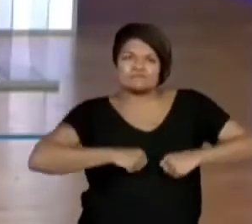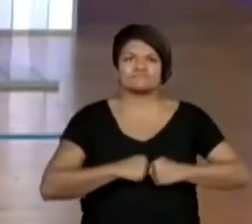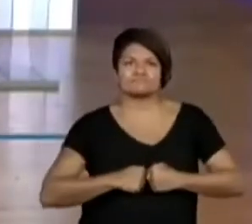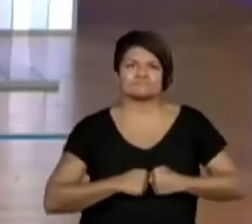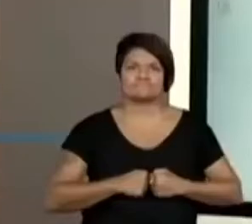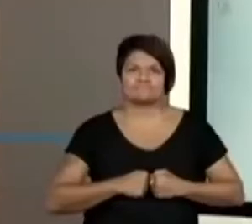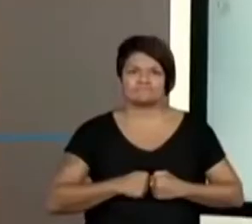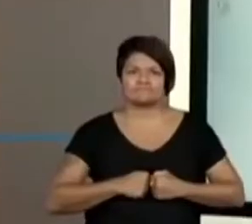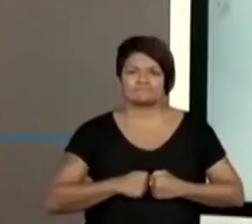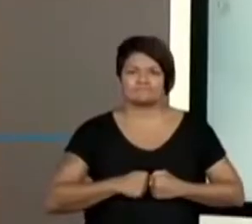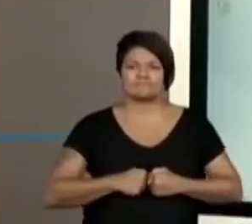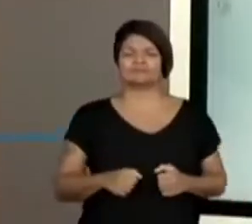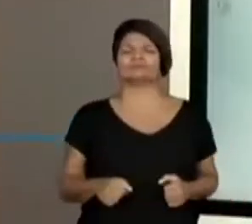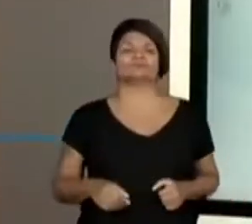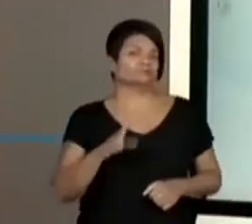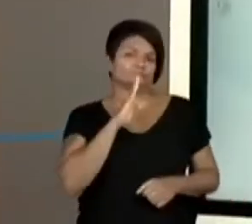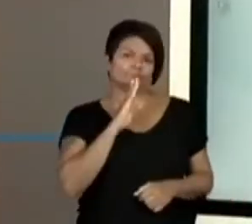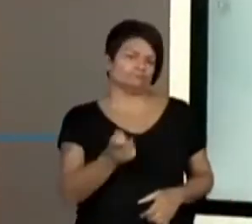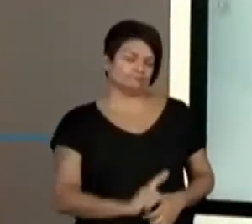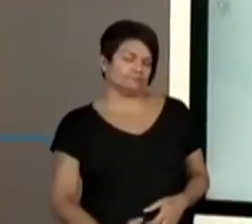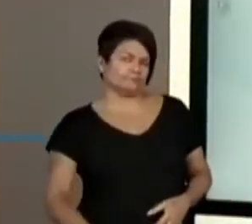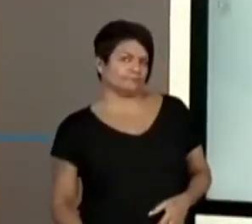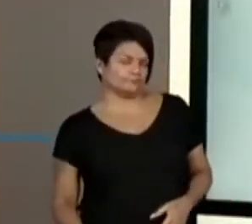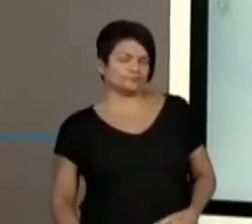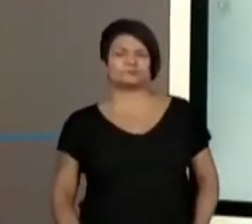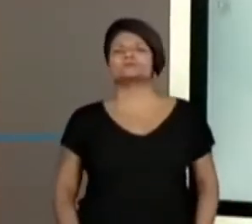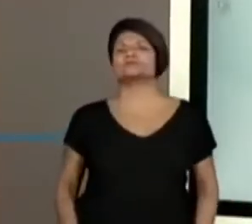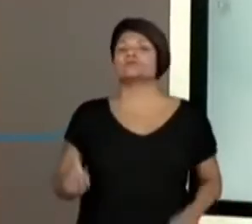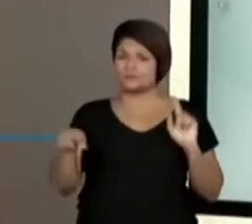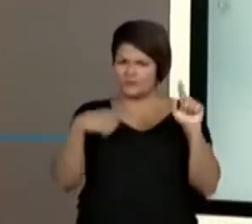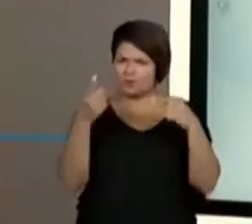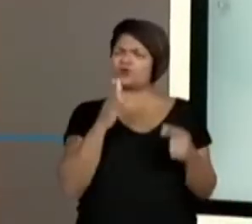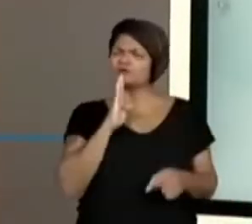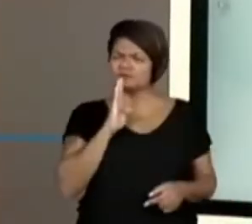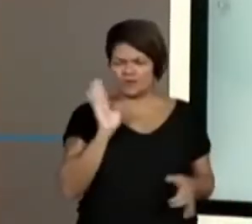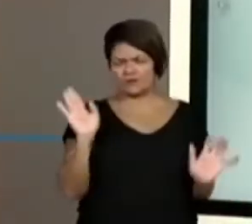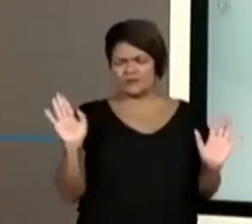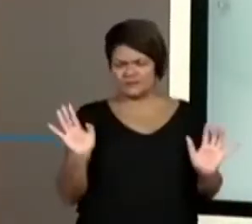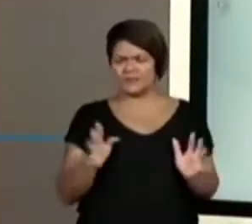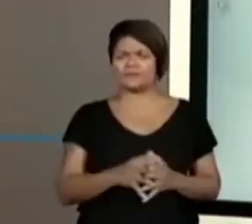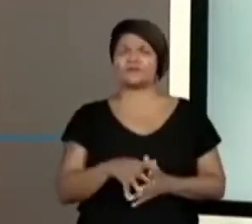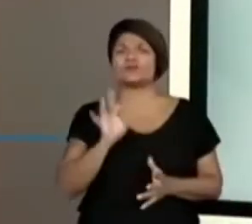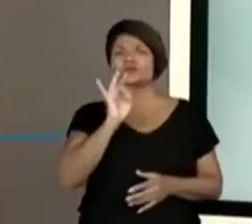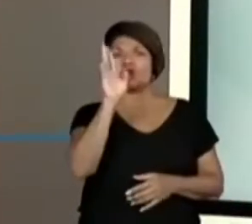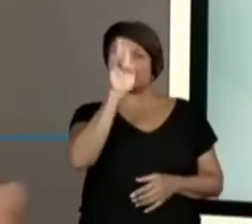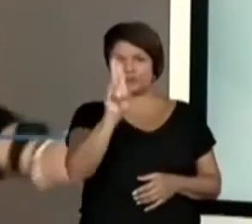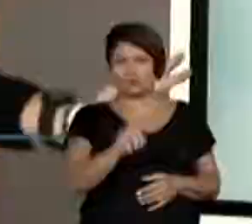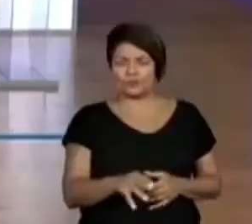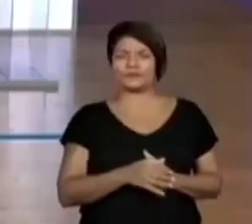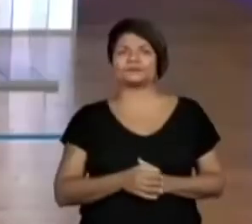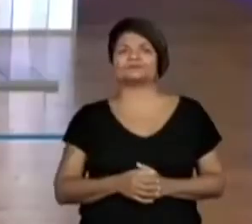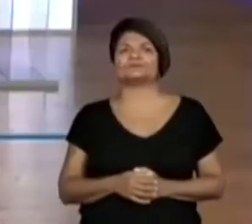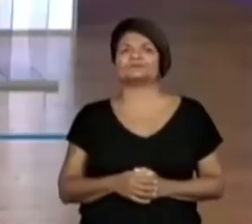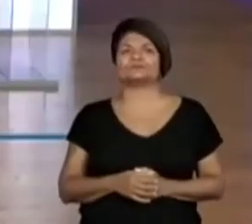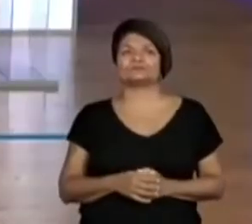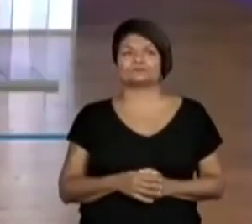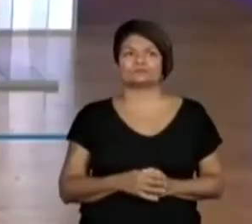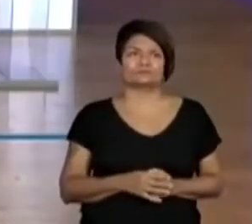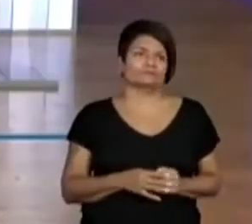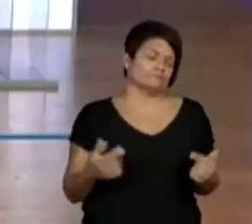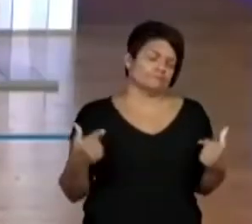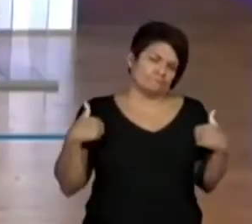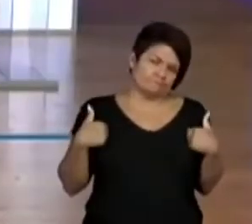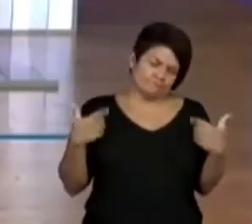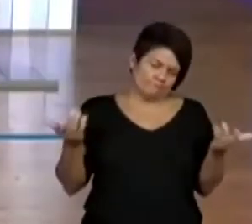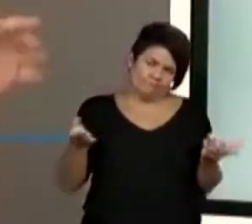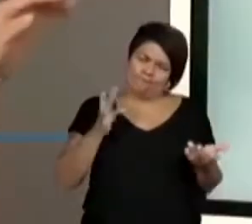não tem problema se eu não conhecer. A gente vai ter tempo de conhecer elas. É só para ver o título primeiro, como é que ela começa. Não posso circular,